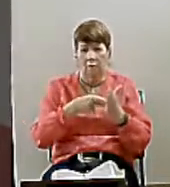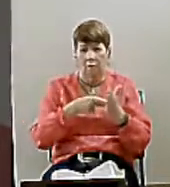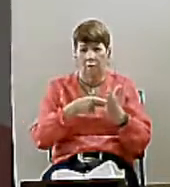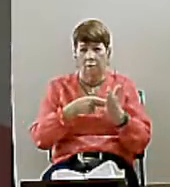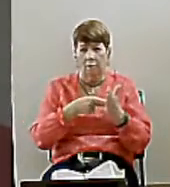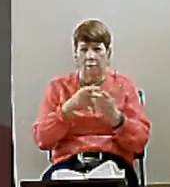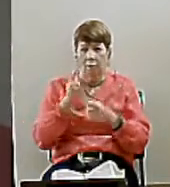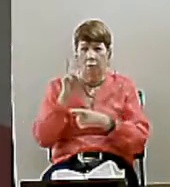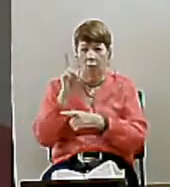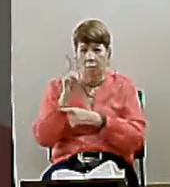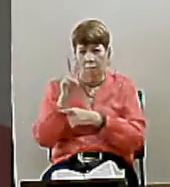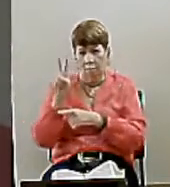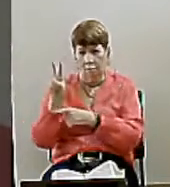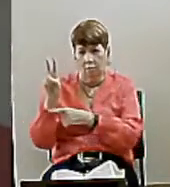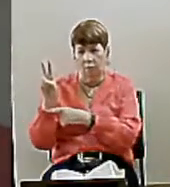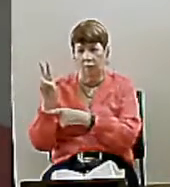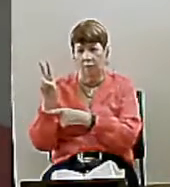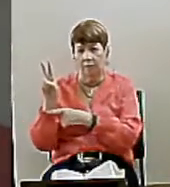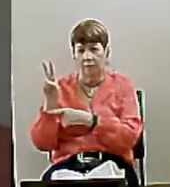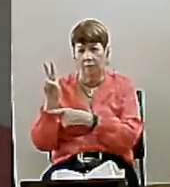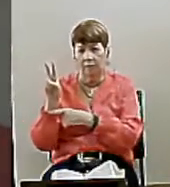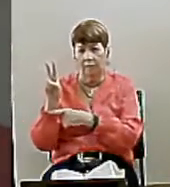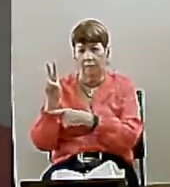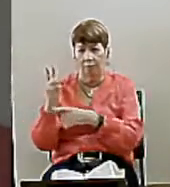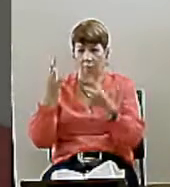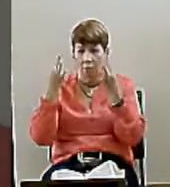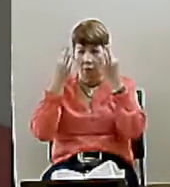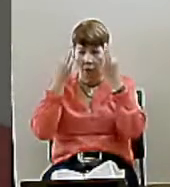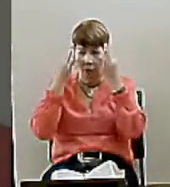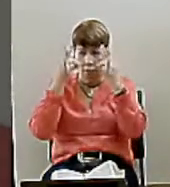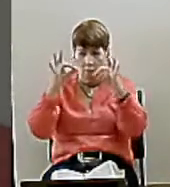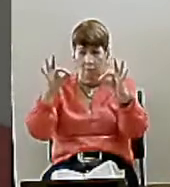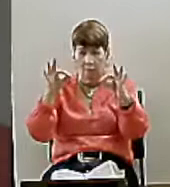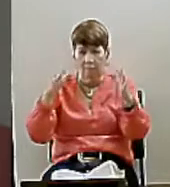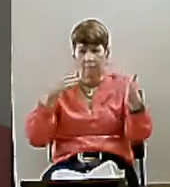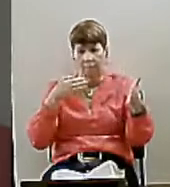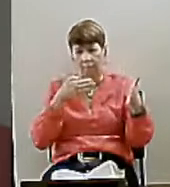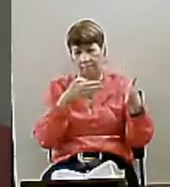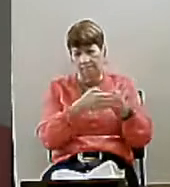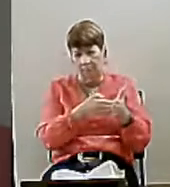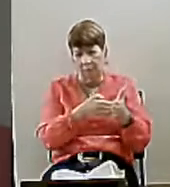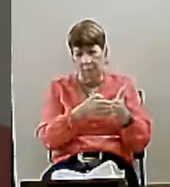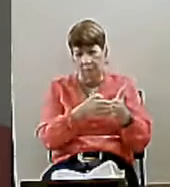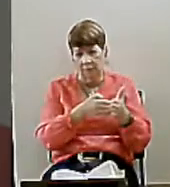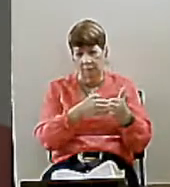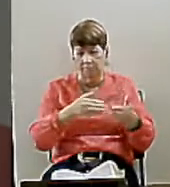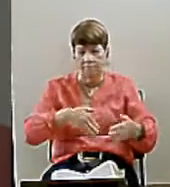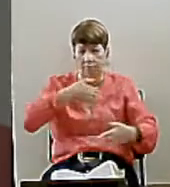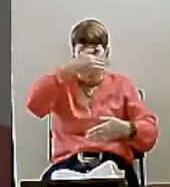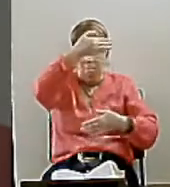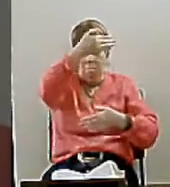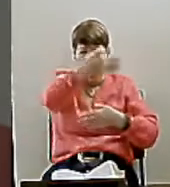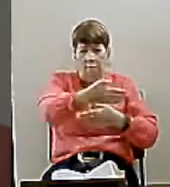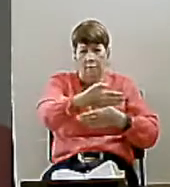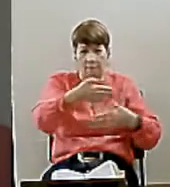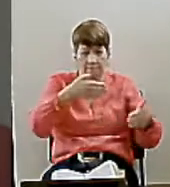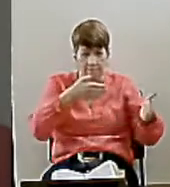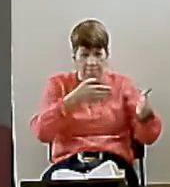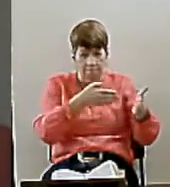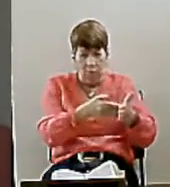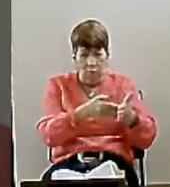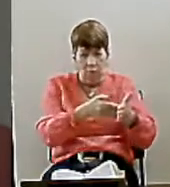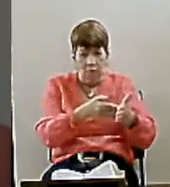cuidado de prestar atenção nos limites de não avançar de ser cauteloso